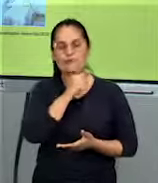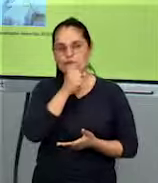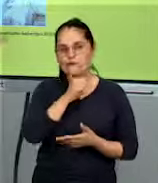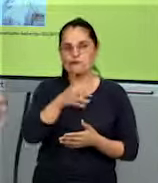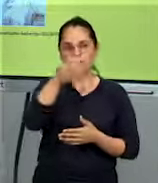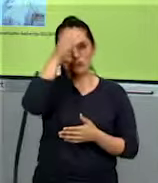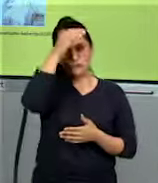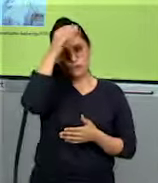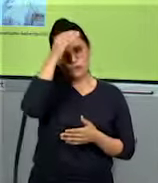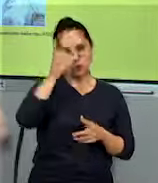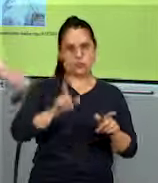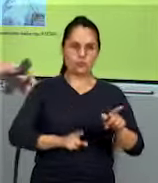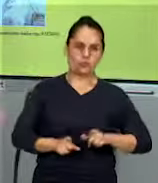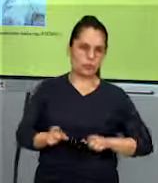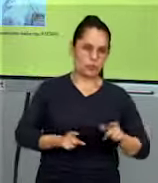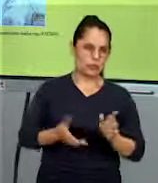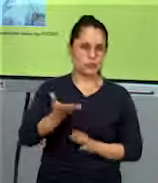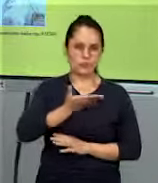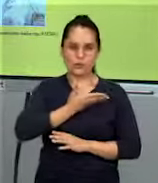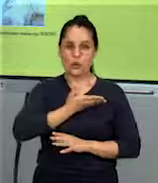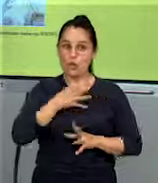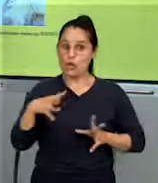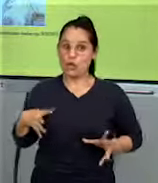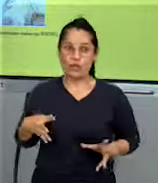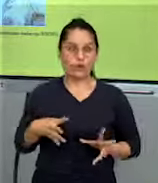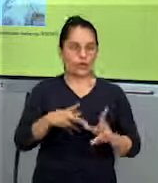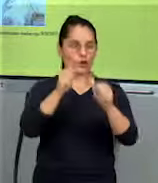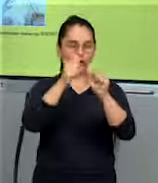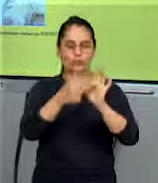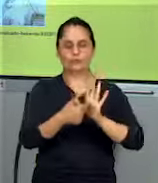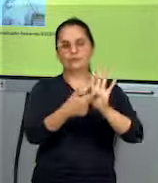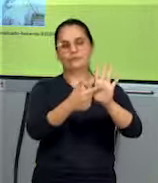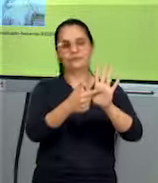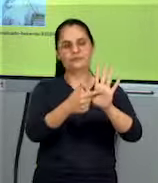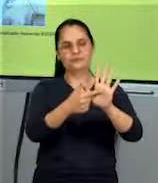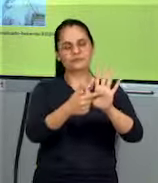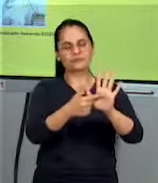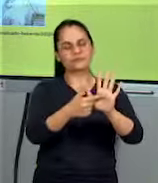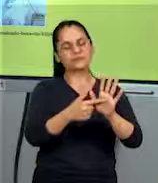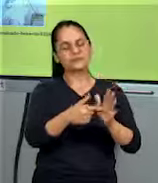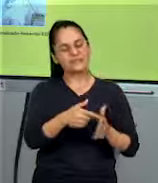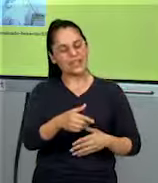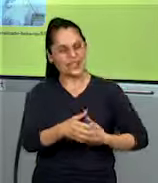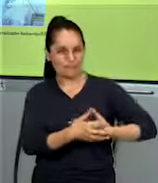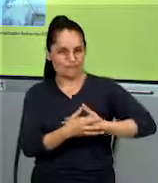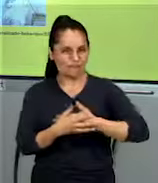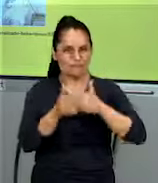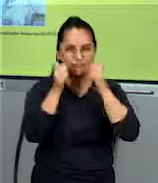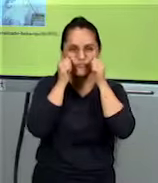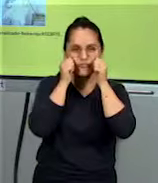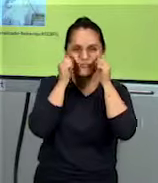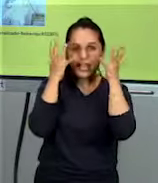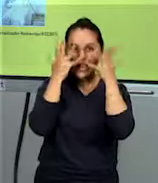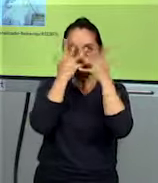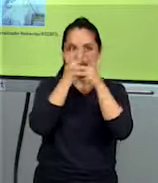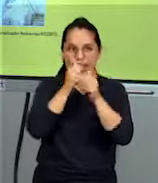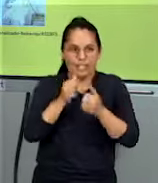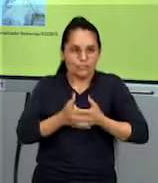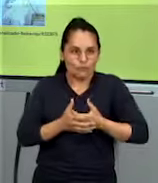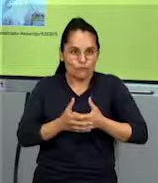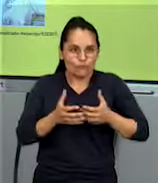para os tios, para os primos, para os colegas, para todo mundo ver aquela criança tão fofinha, tão bonitinha, que está cada dia